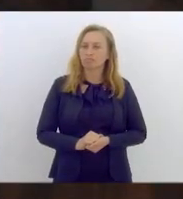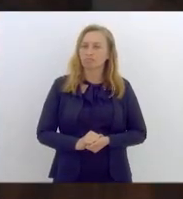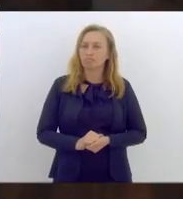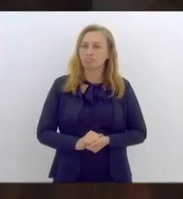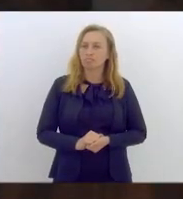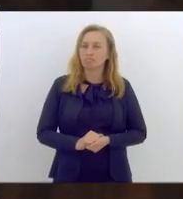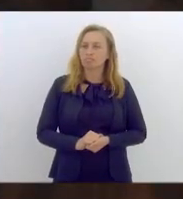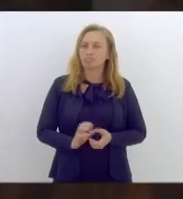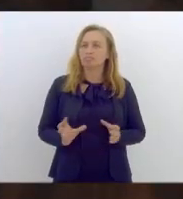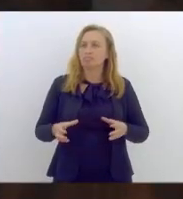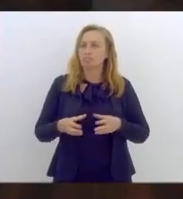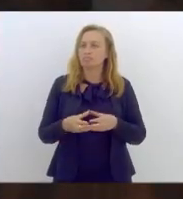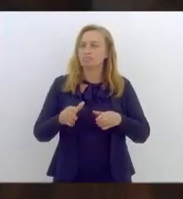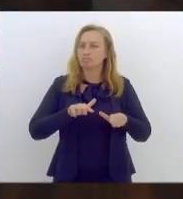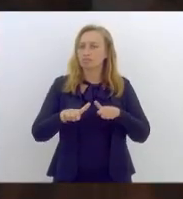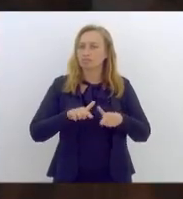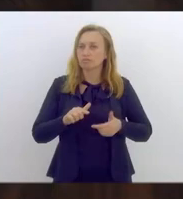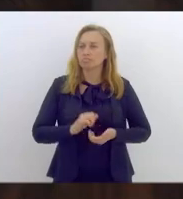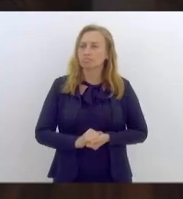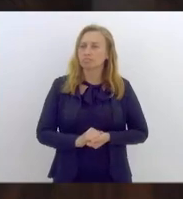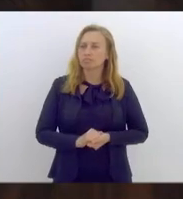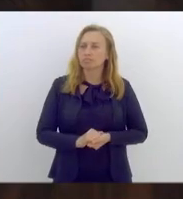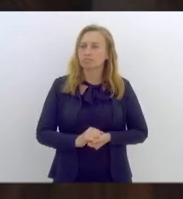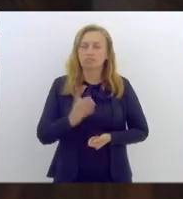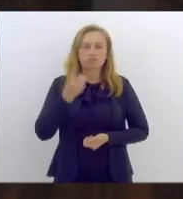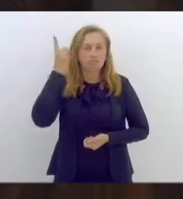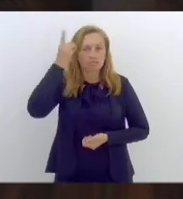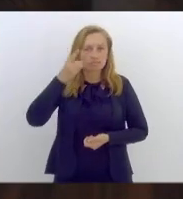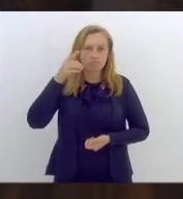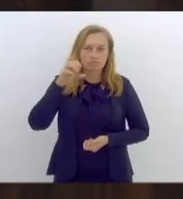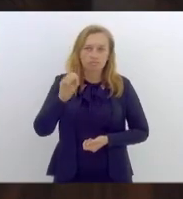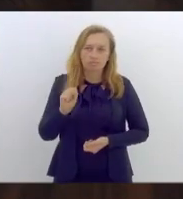de trabalho Samuel